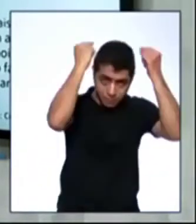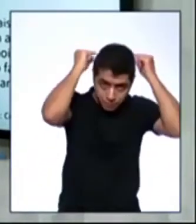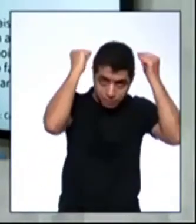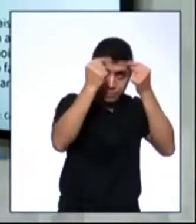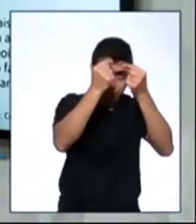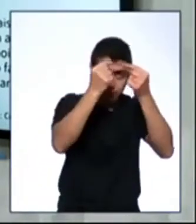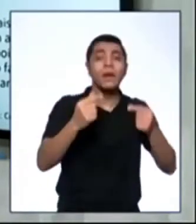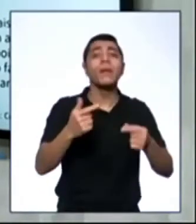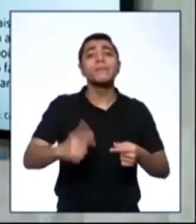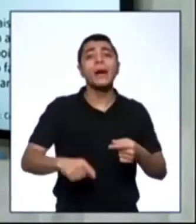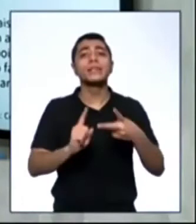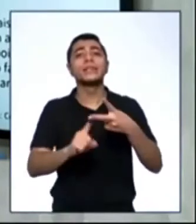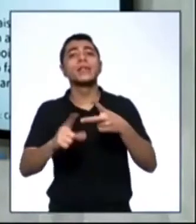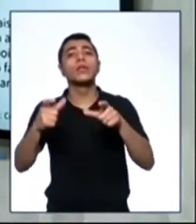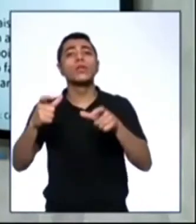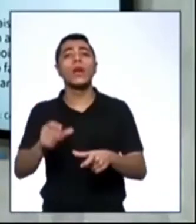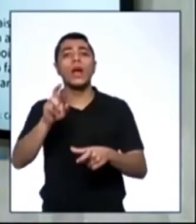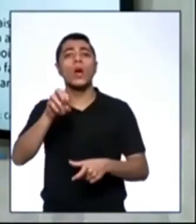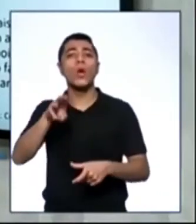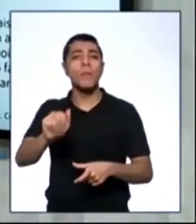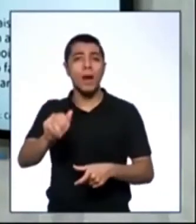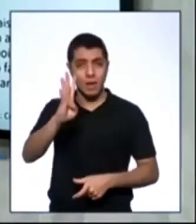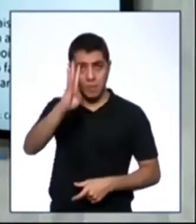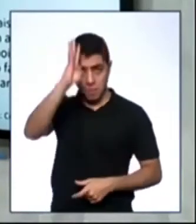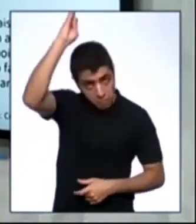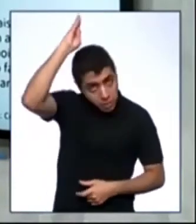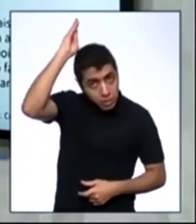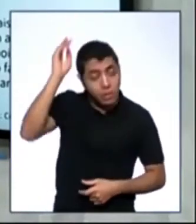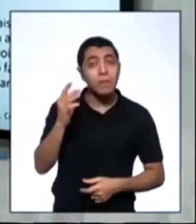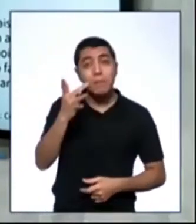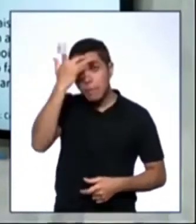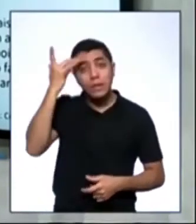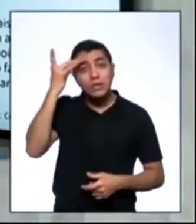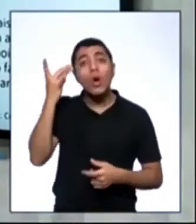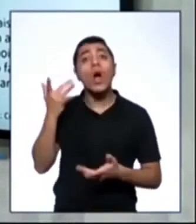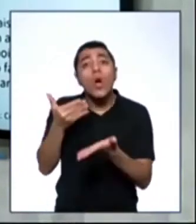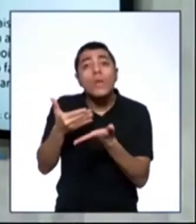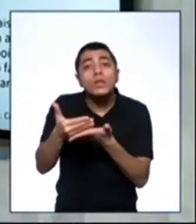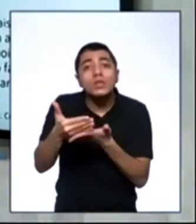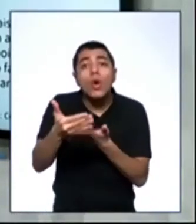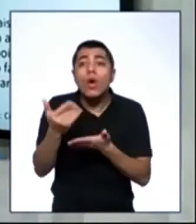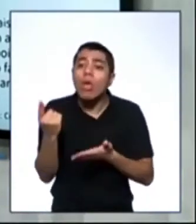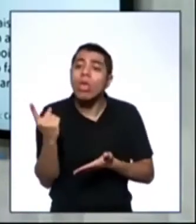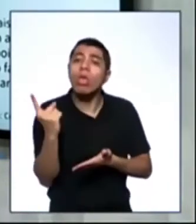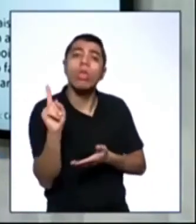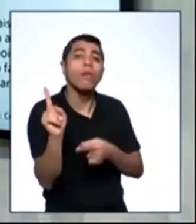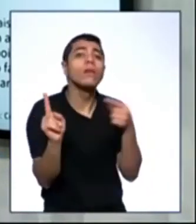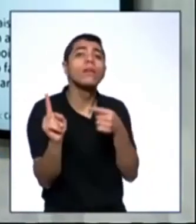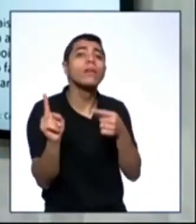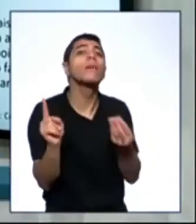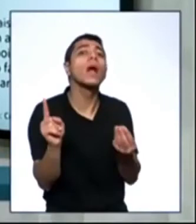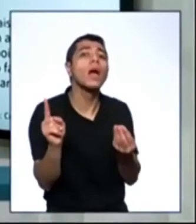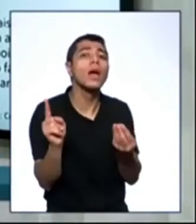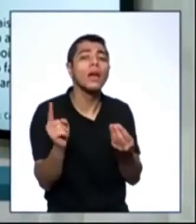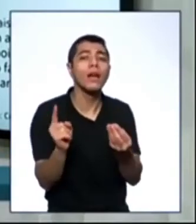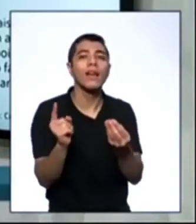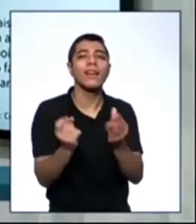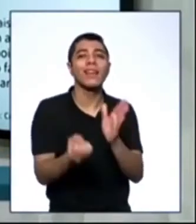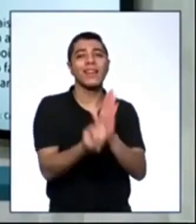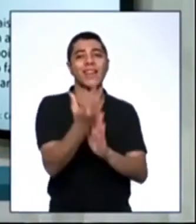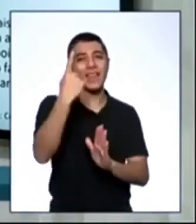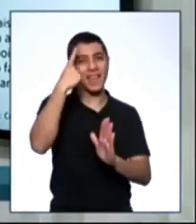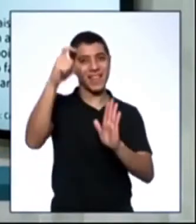entraram pessoas para criarem leis, porque essas leis estão importantes para ampliar os direitos dos que não possuem direitos e limitar um